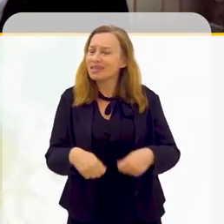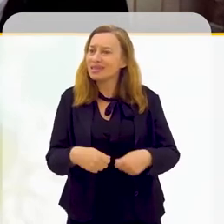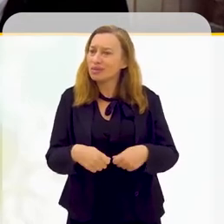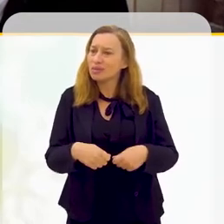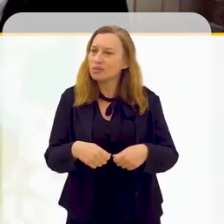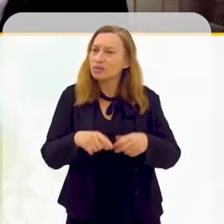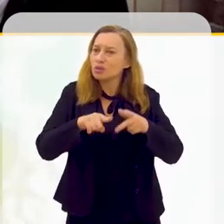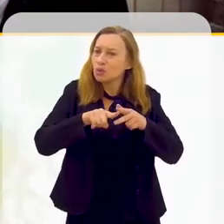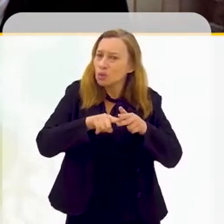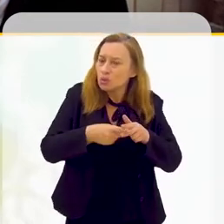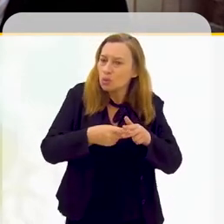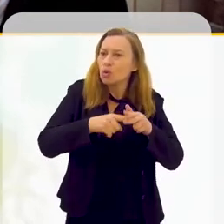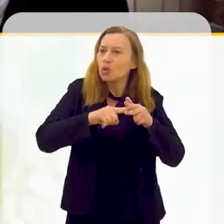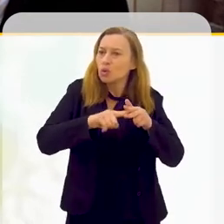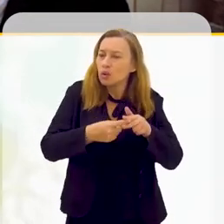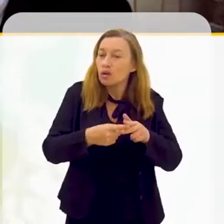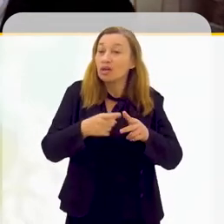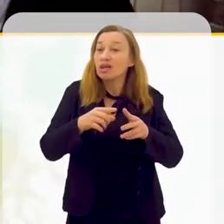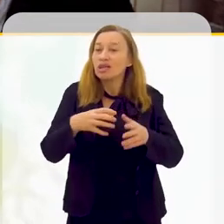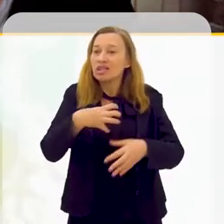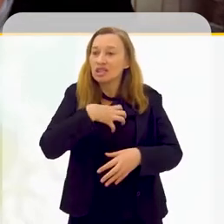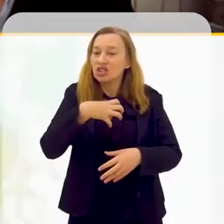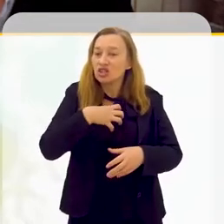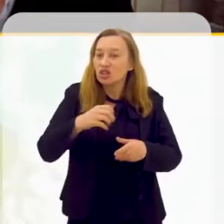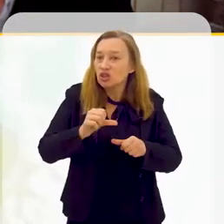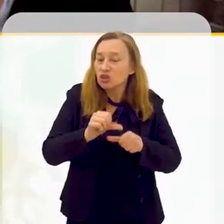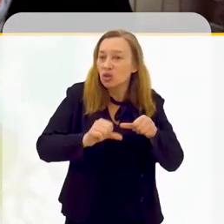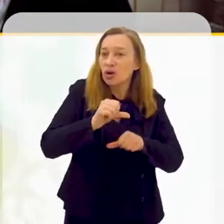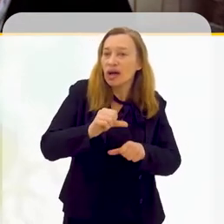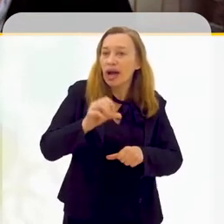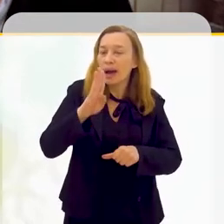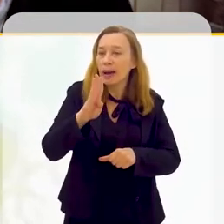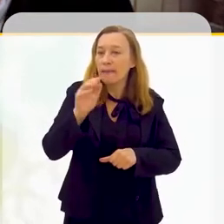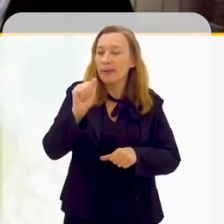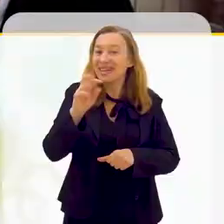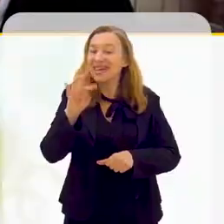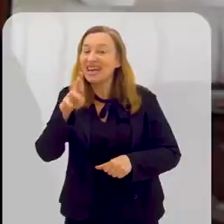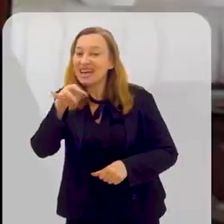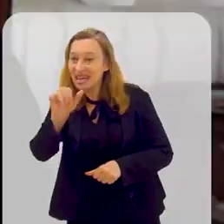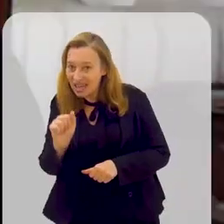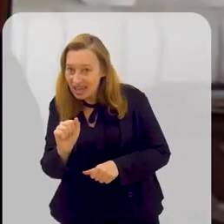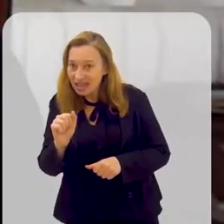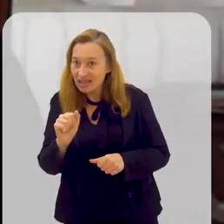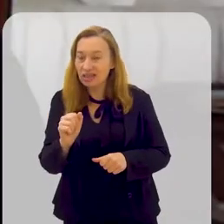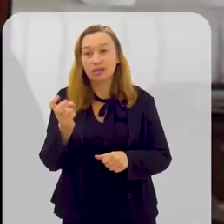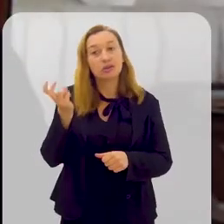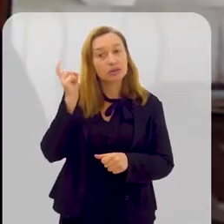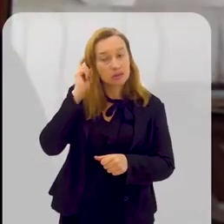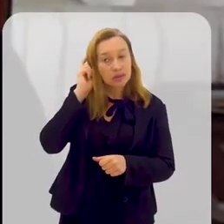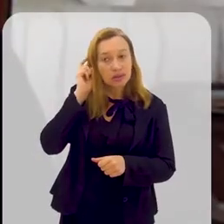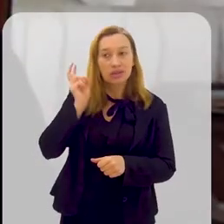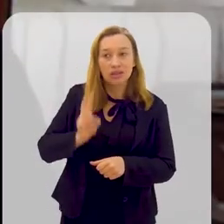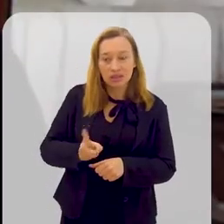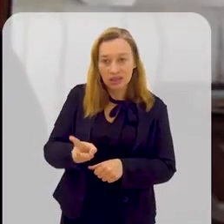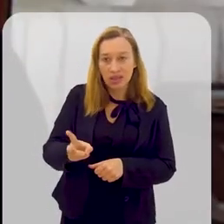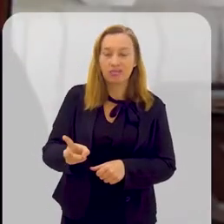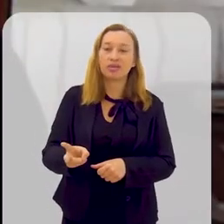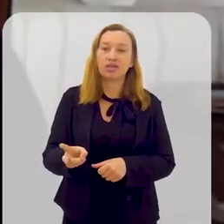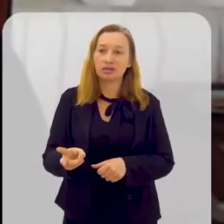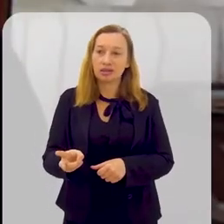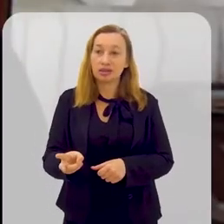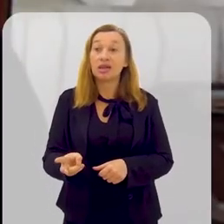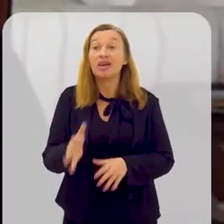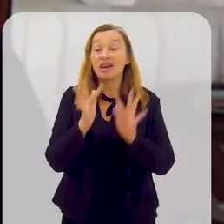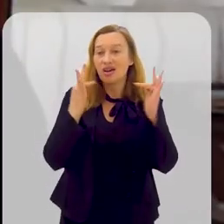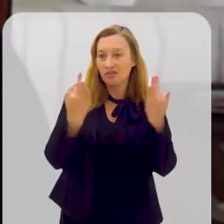de uma manutenção no sentido de você trocar a bateria do implante periodicamente